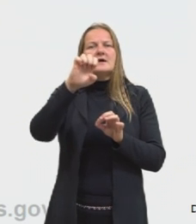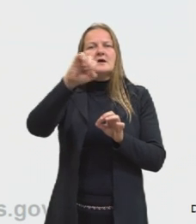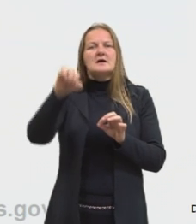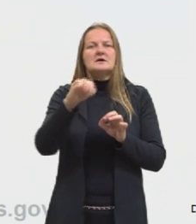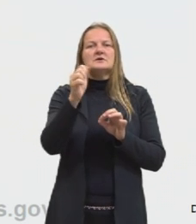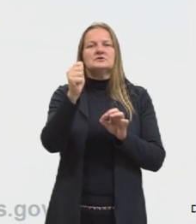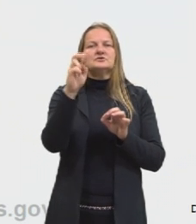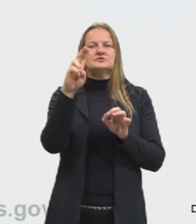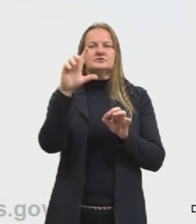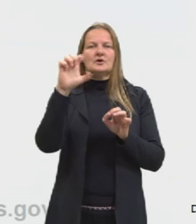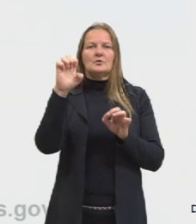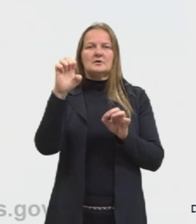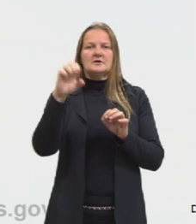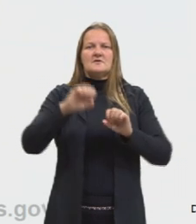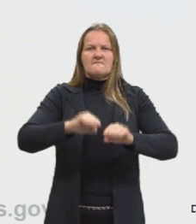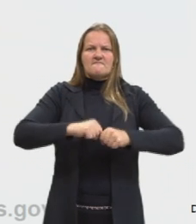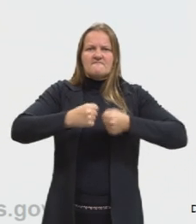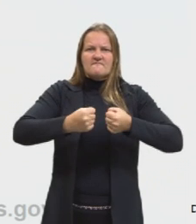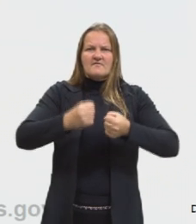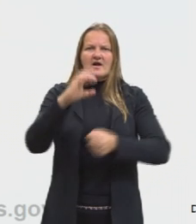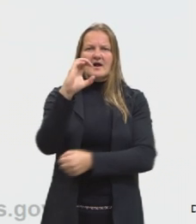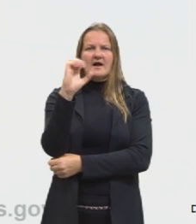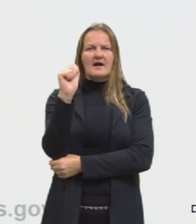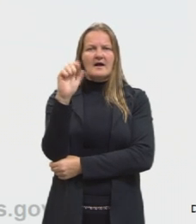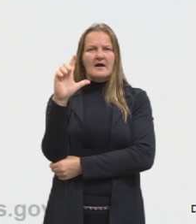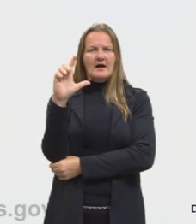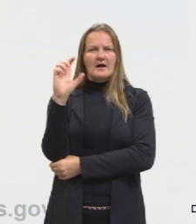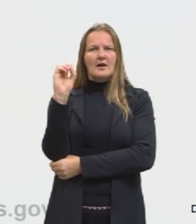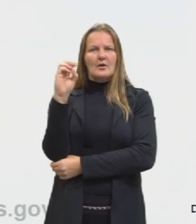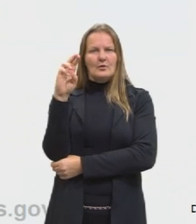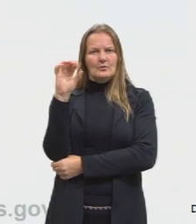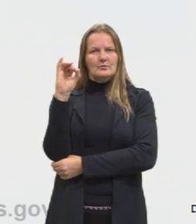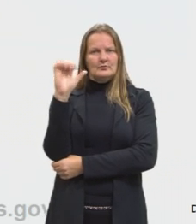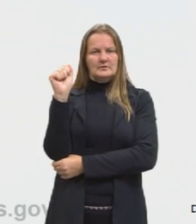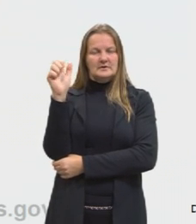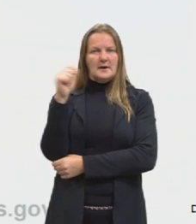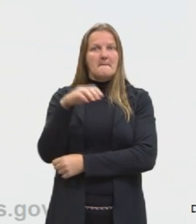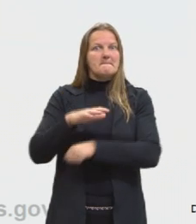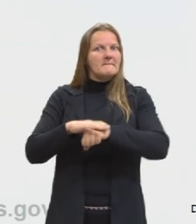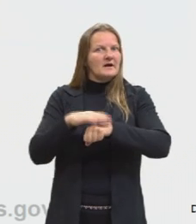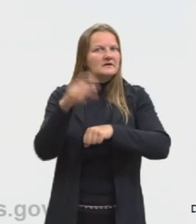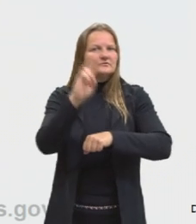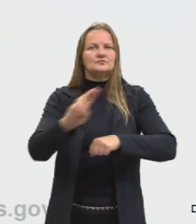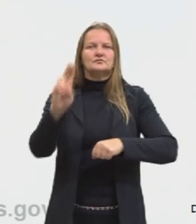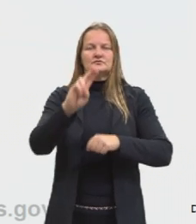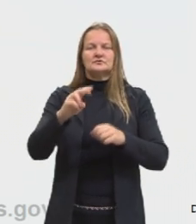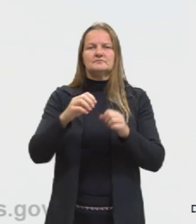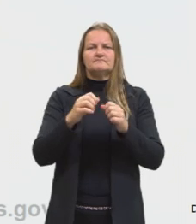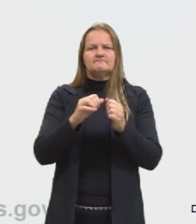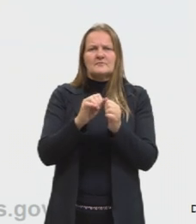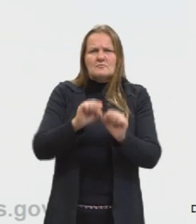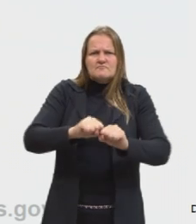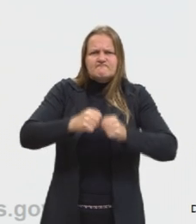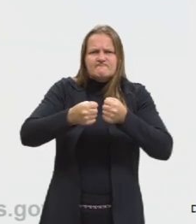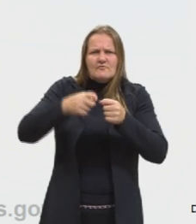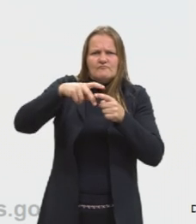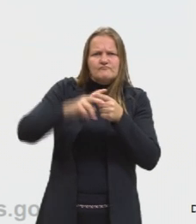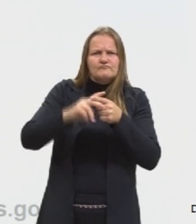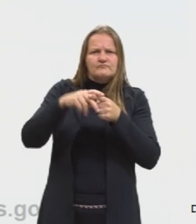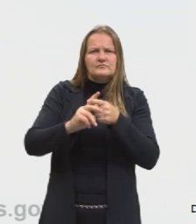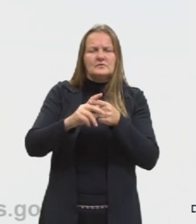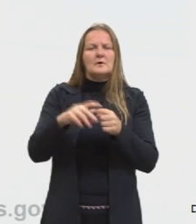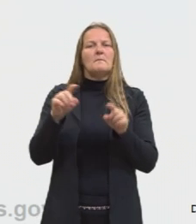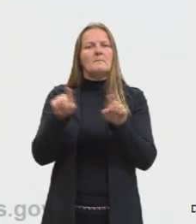mesma unidade de medida jaules e caloria né são as mais comuns que a gente usa Então essa energia mecânica ela pode ser